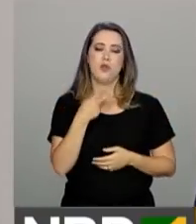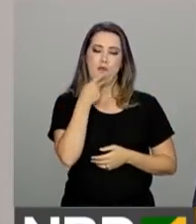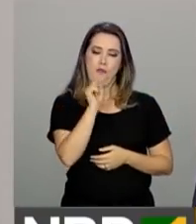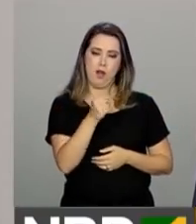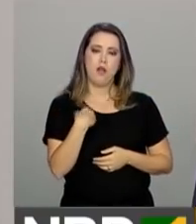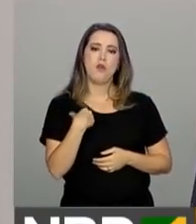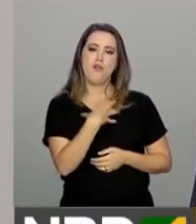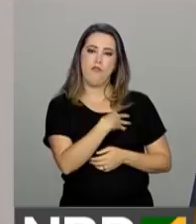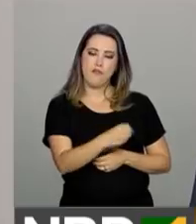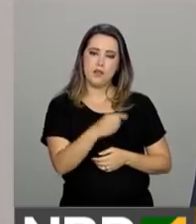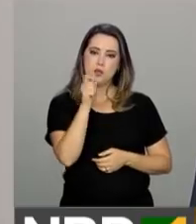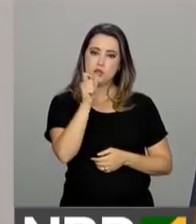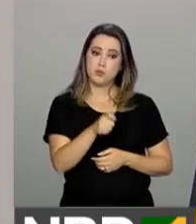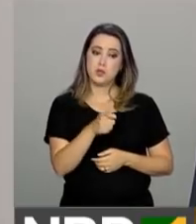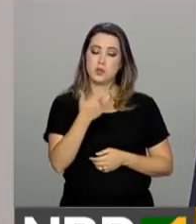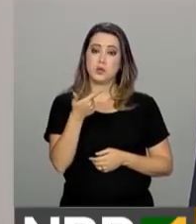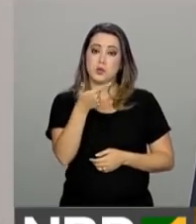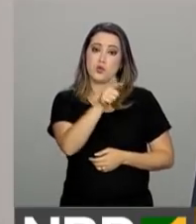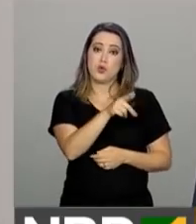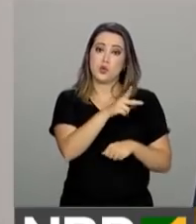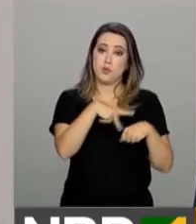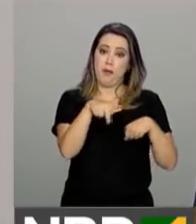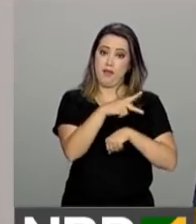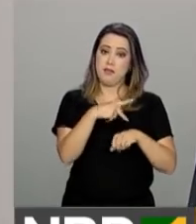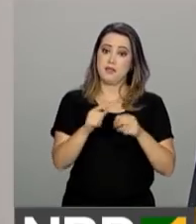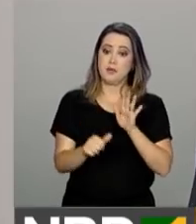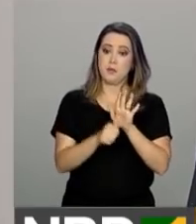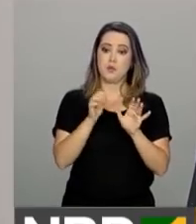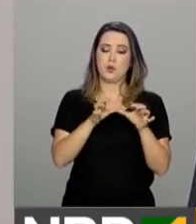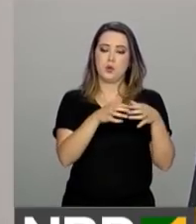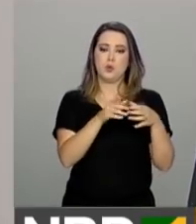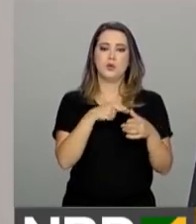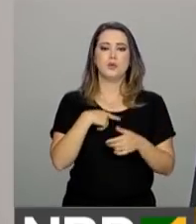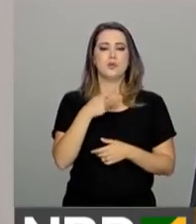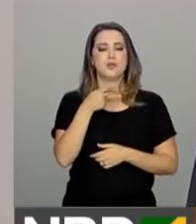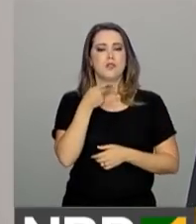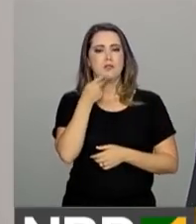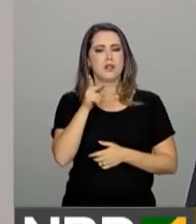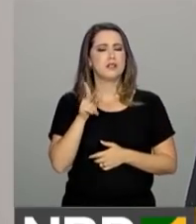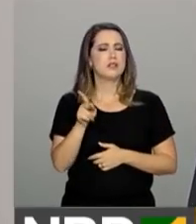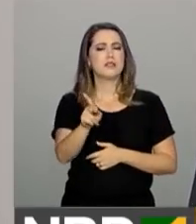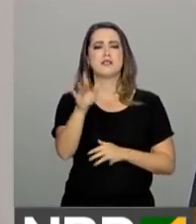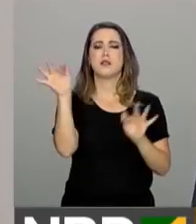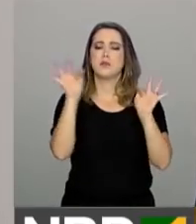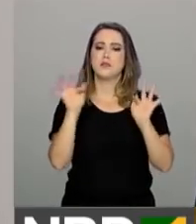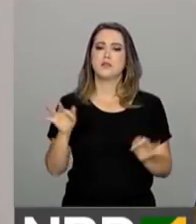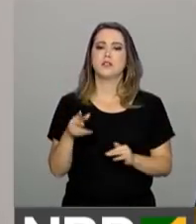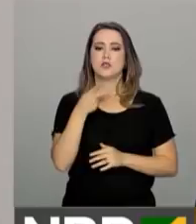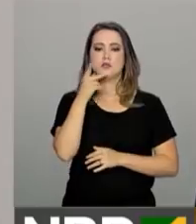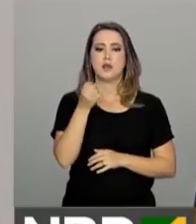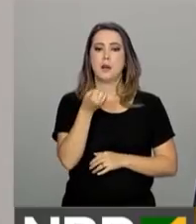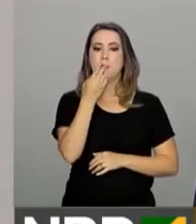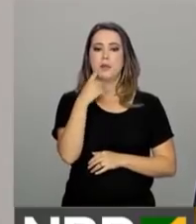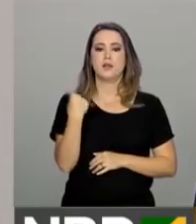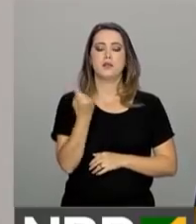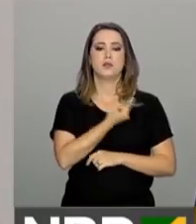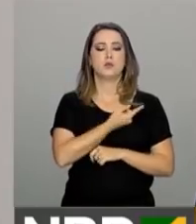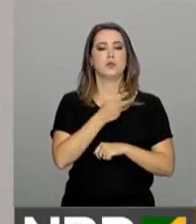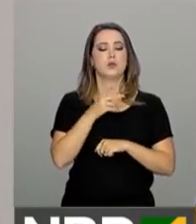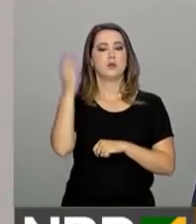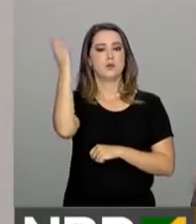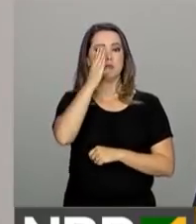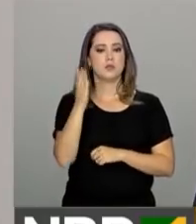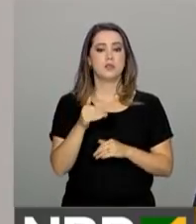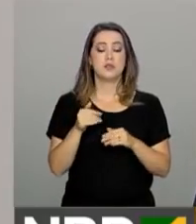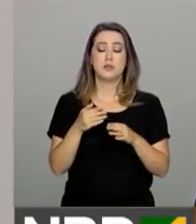e sua primeira geração e tenho sempre a satisfação de enaltecer o nosso país do brasil para